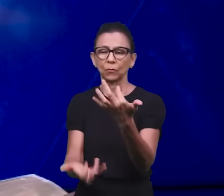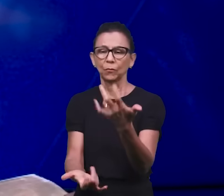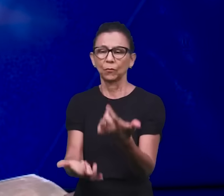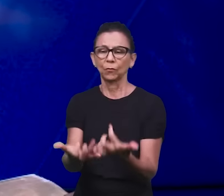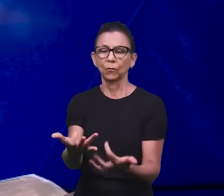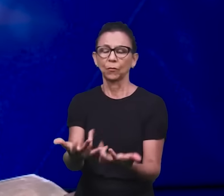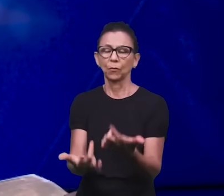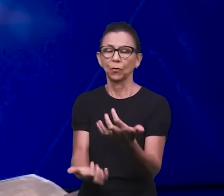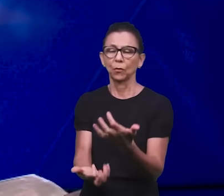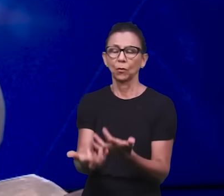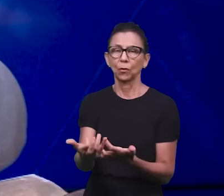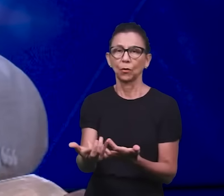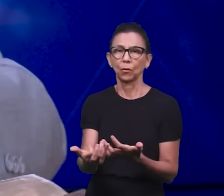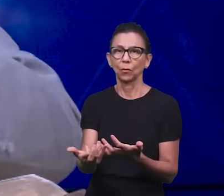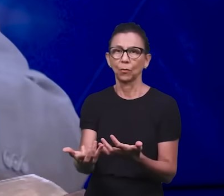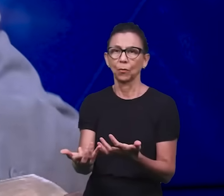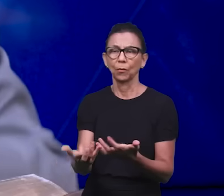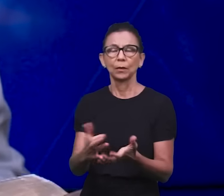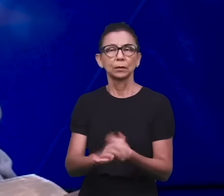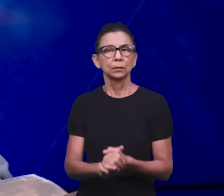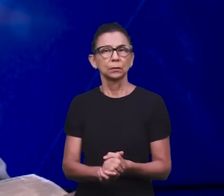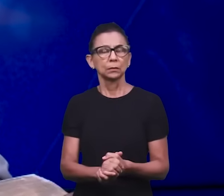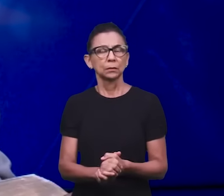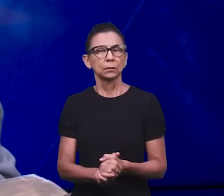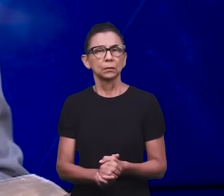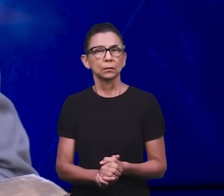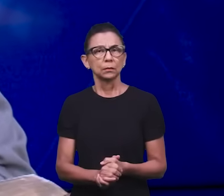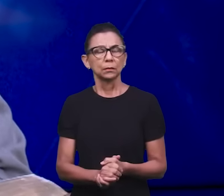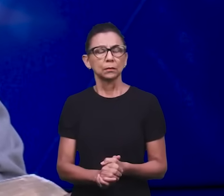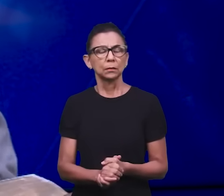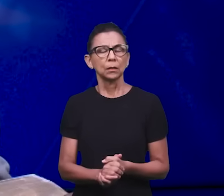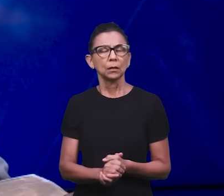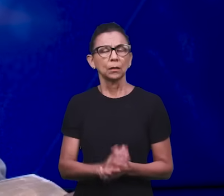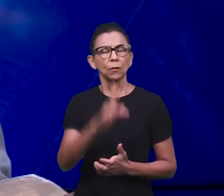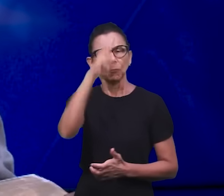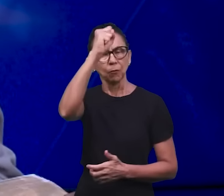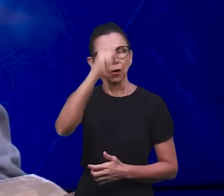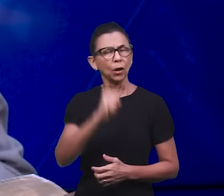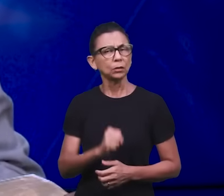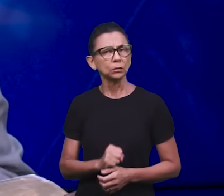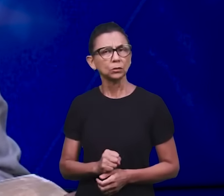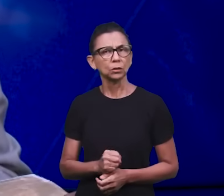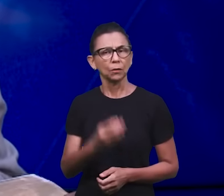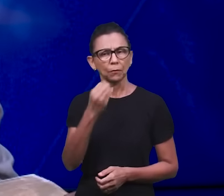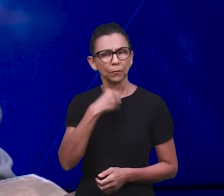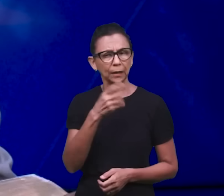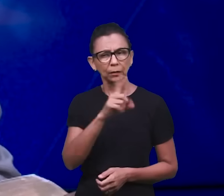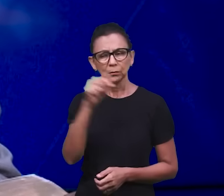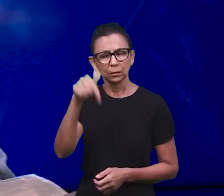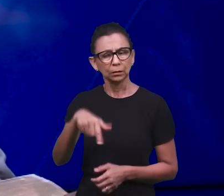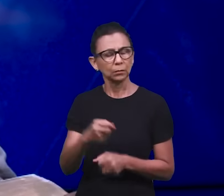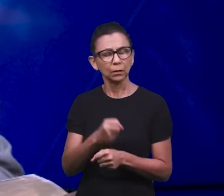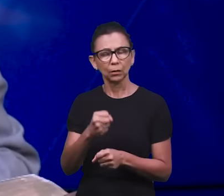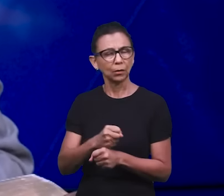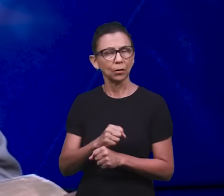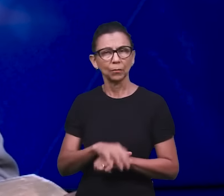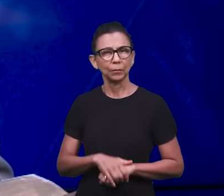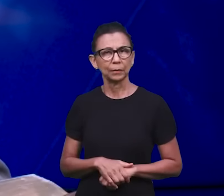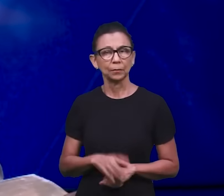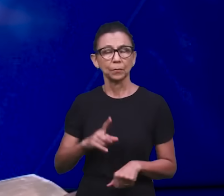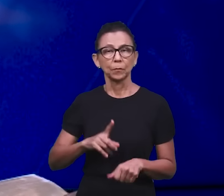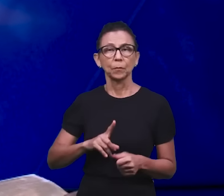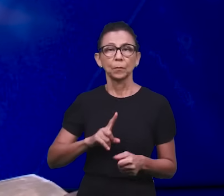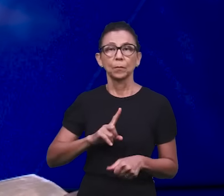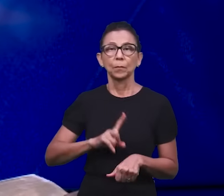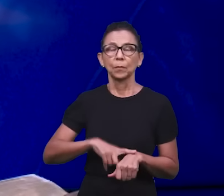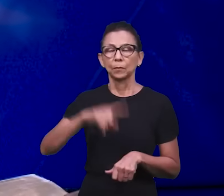isso o profeta diz, diga ao fraco, eu sou forte. Pois não tem lugar, nesse ambiente não tem lugar para o fraco. Essa hora é